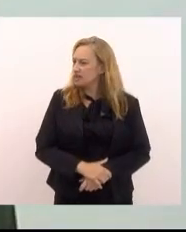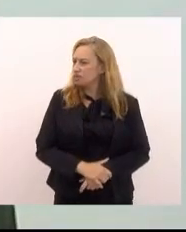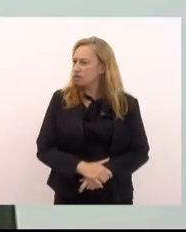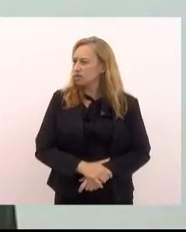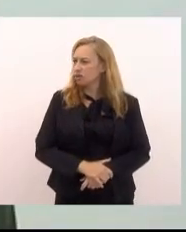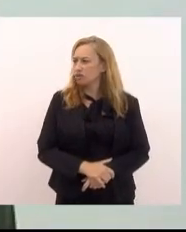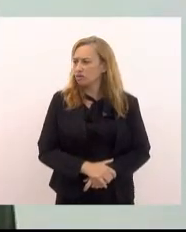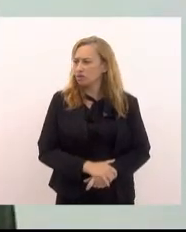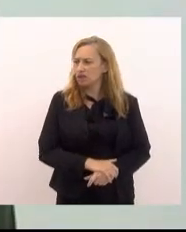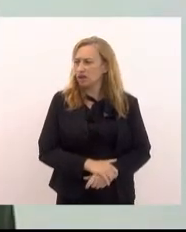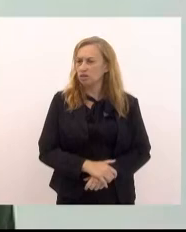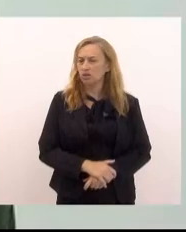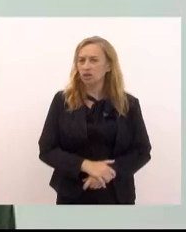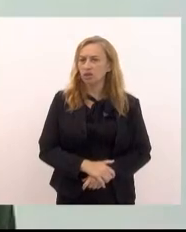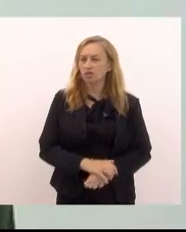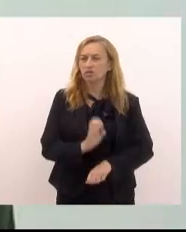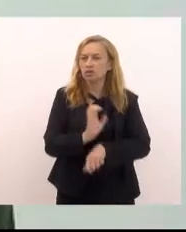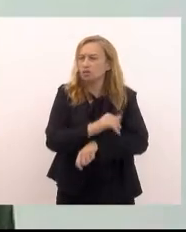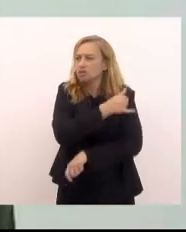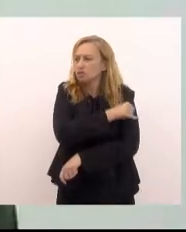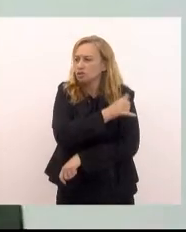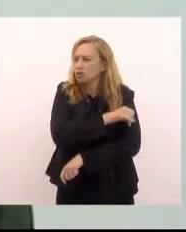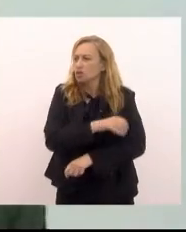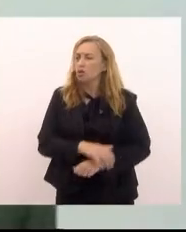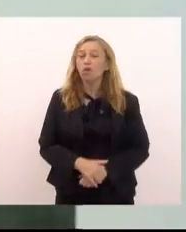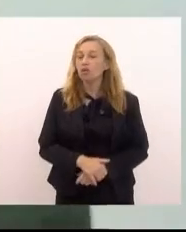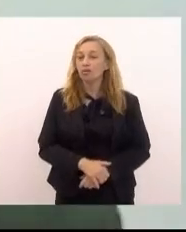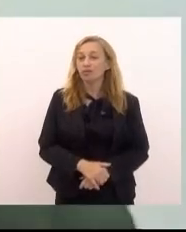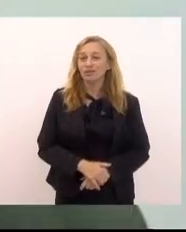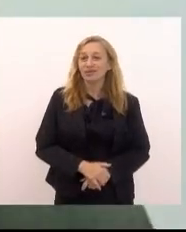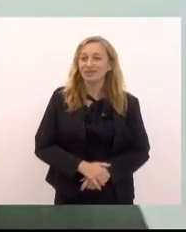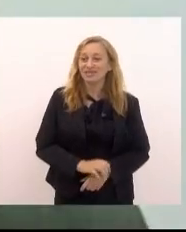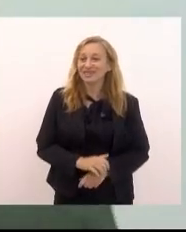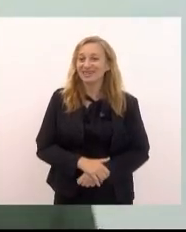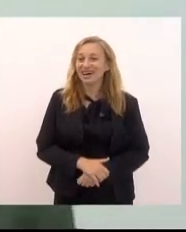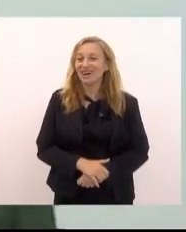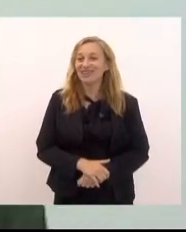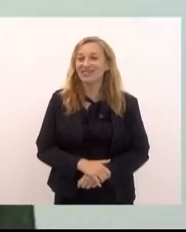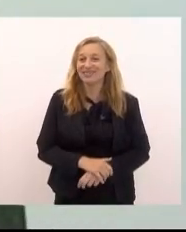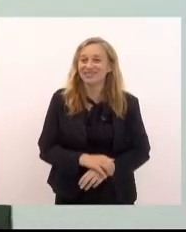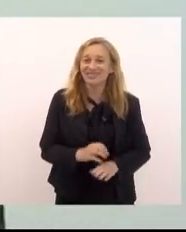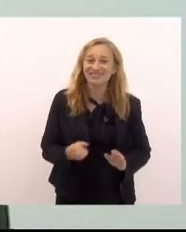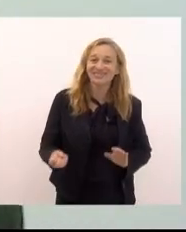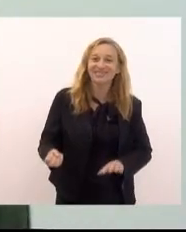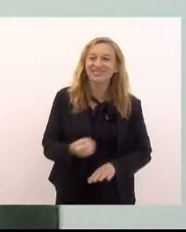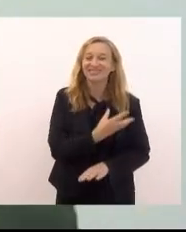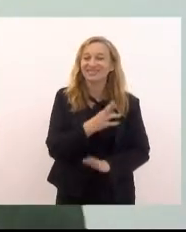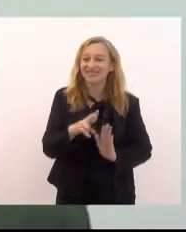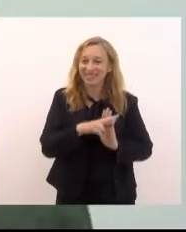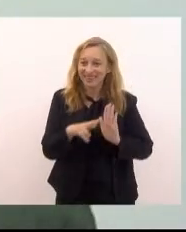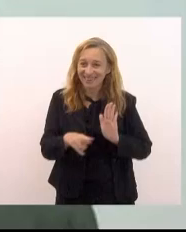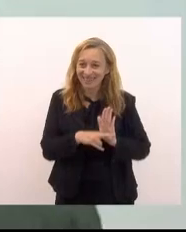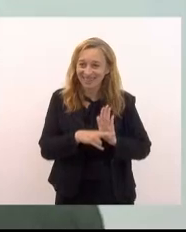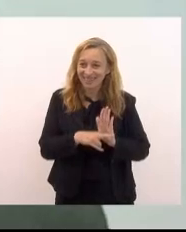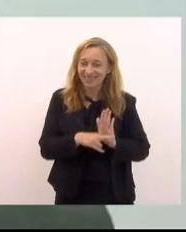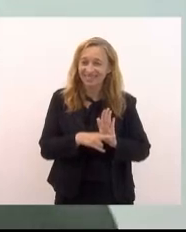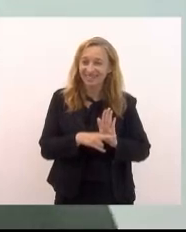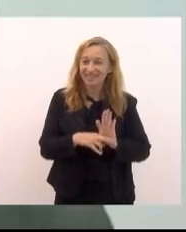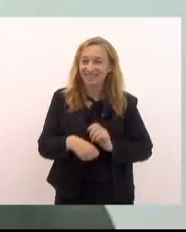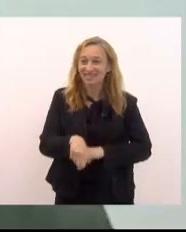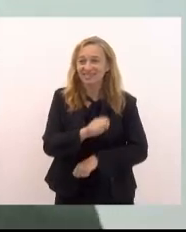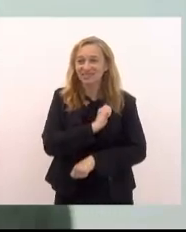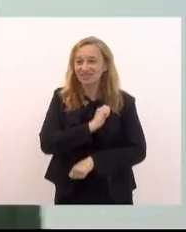Estado do Rio de Janeiro possa ingressar no novo regime de recuperação fiscal.